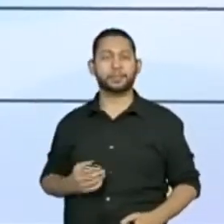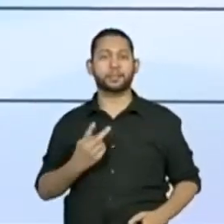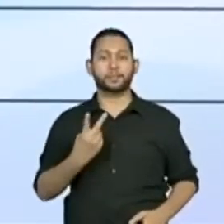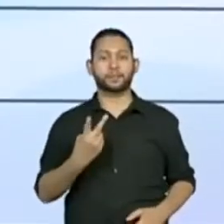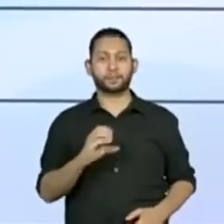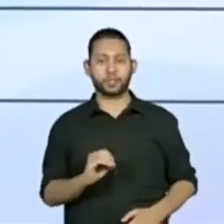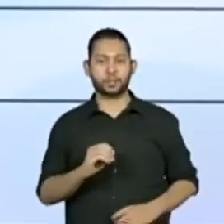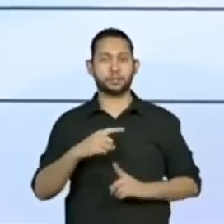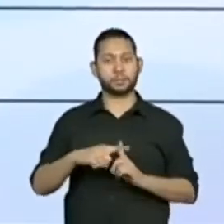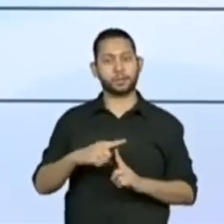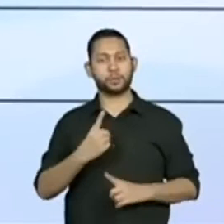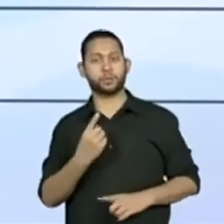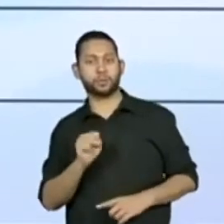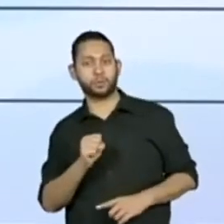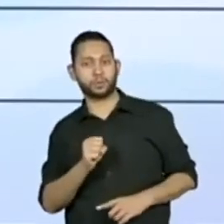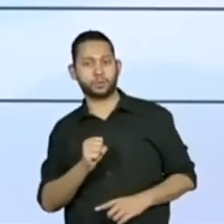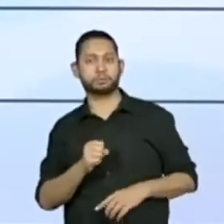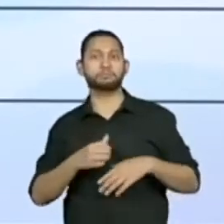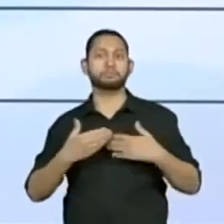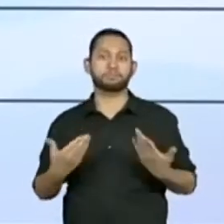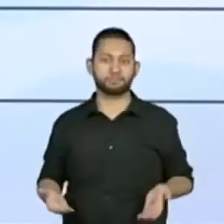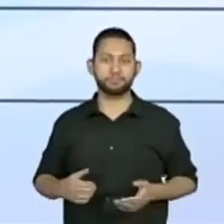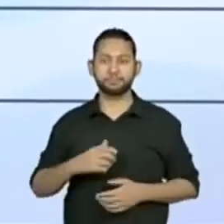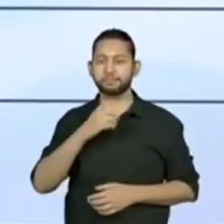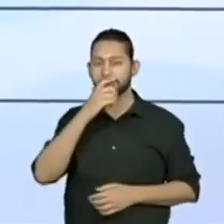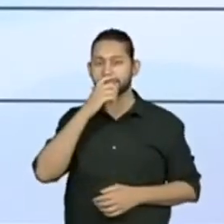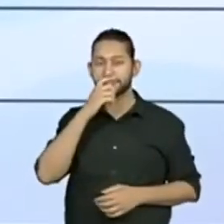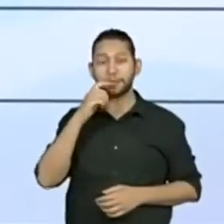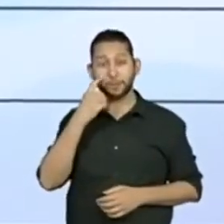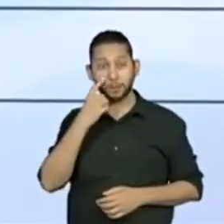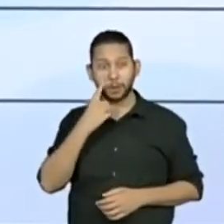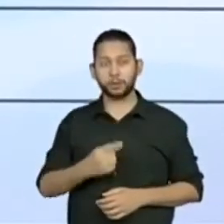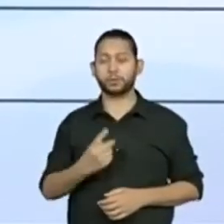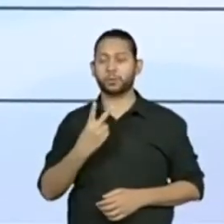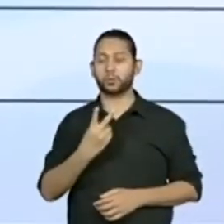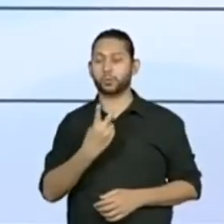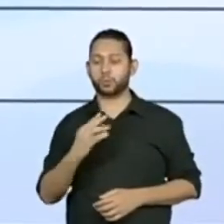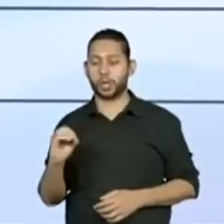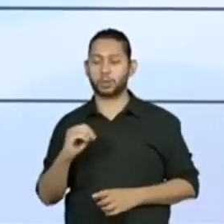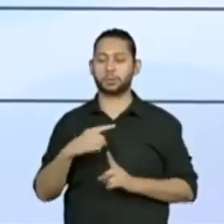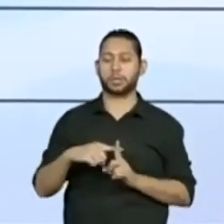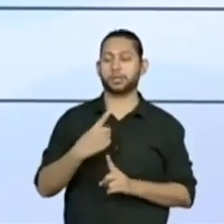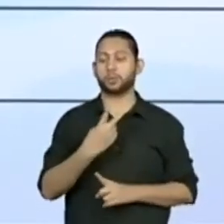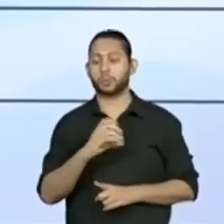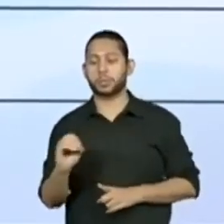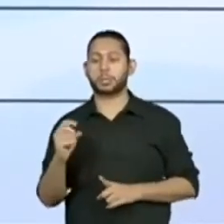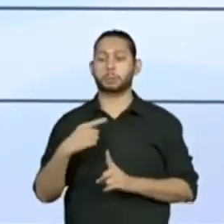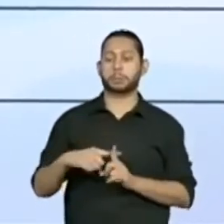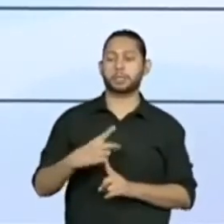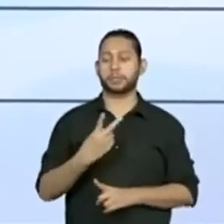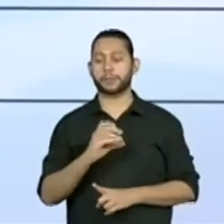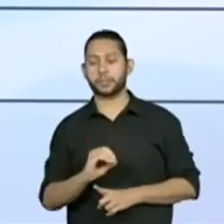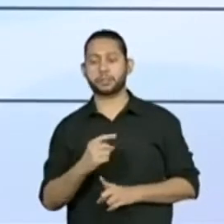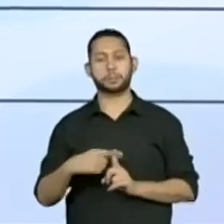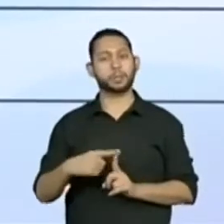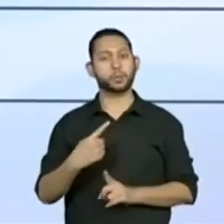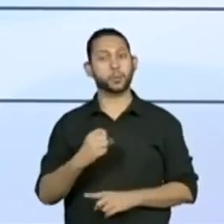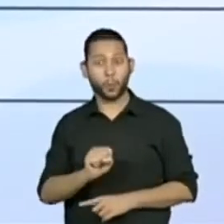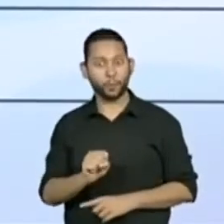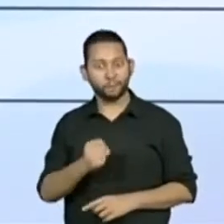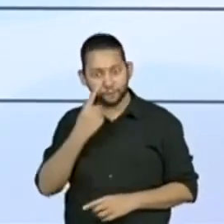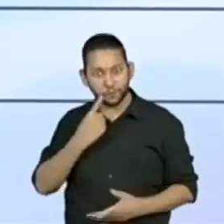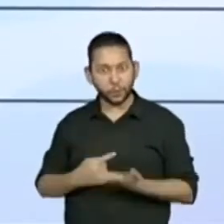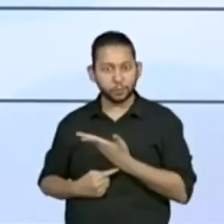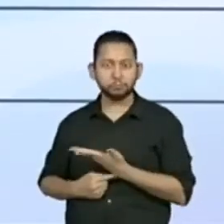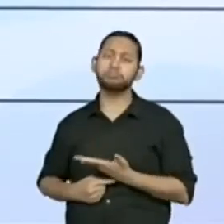428. Se a gente somar aqui 200 mais 200 mais 20 mais 8, vai dar 428? Se a resposta